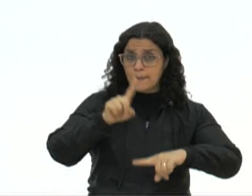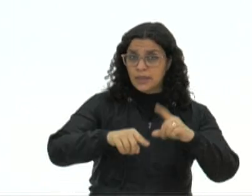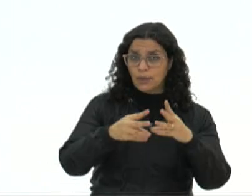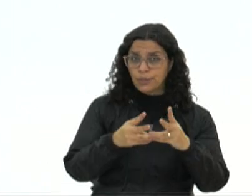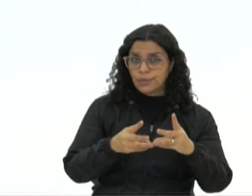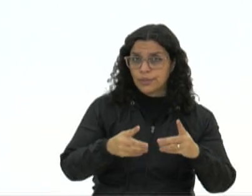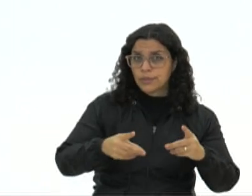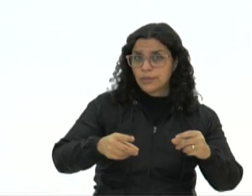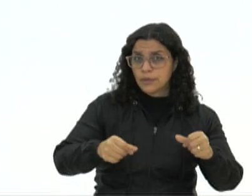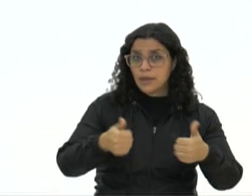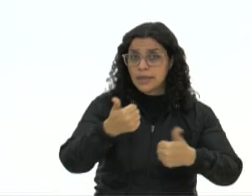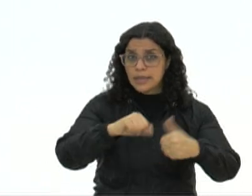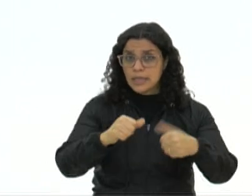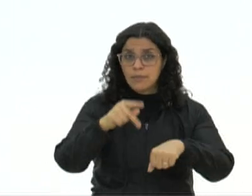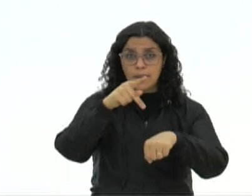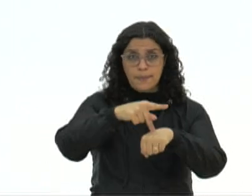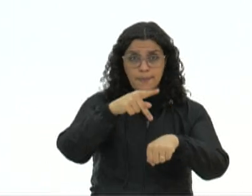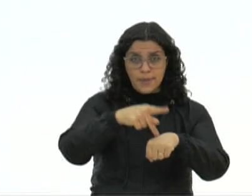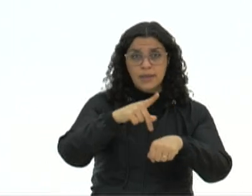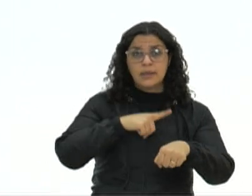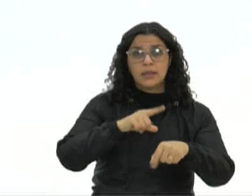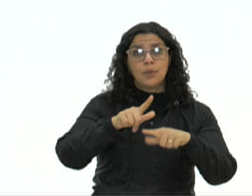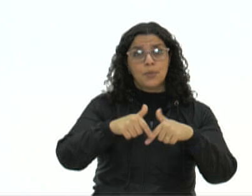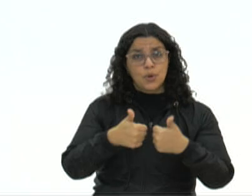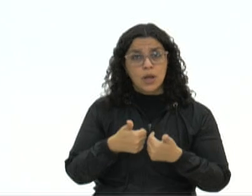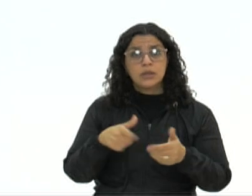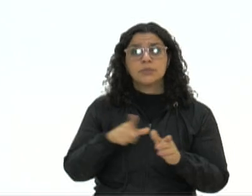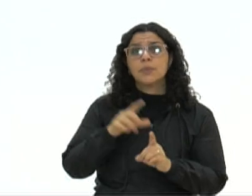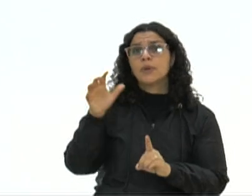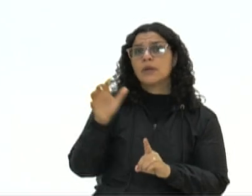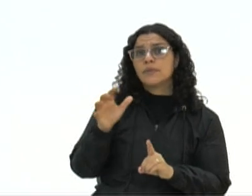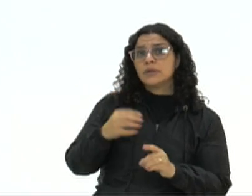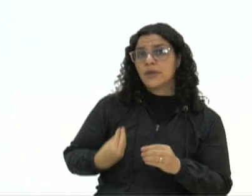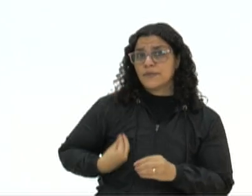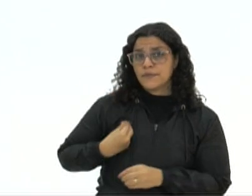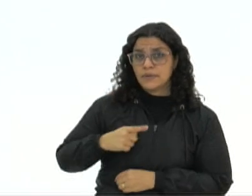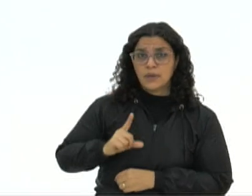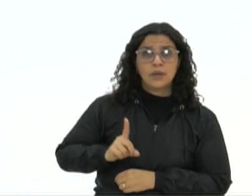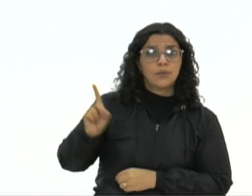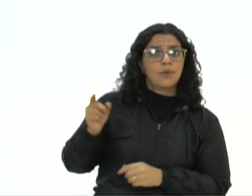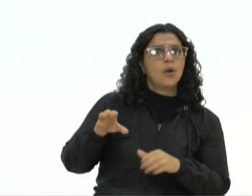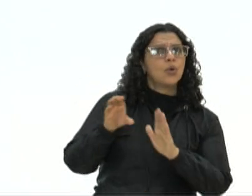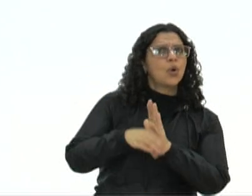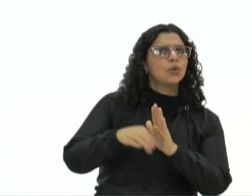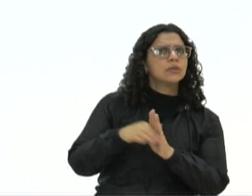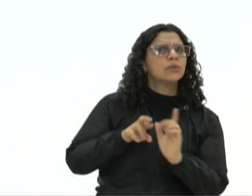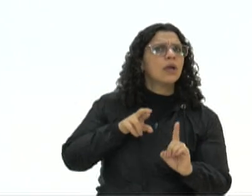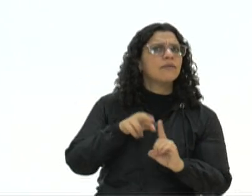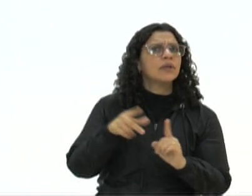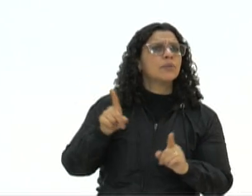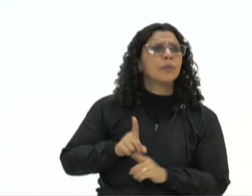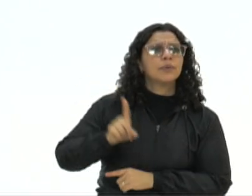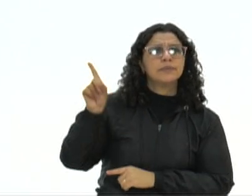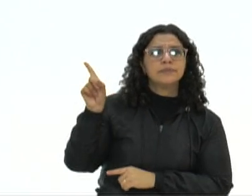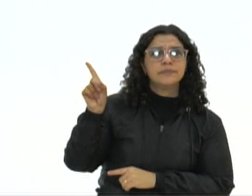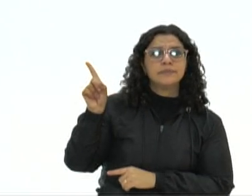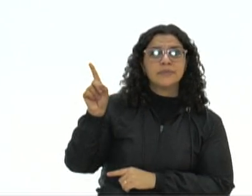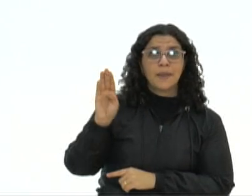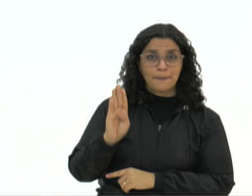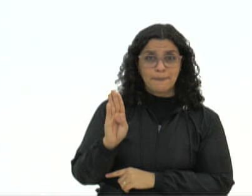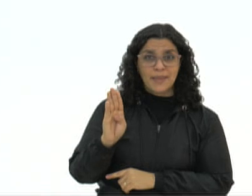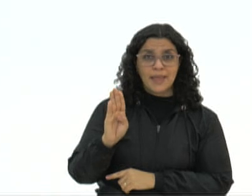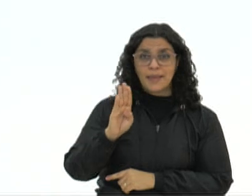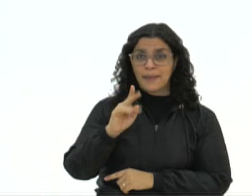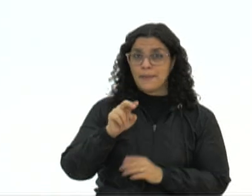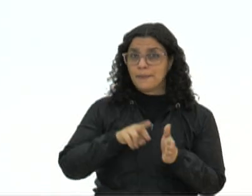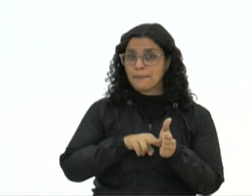na decomposição química das rochas causadas pelos organismos vivos. Esse conceito se refere ao intemperismo